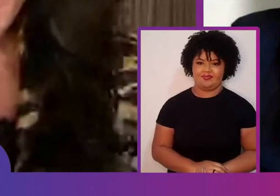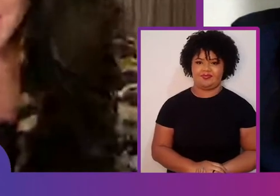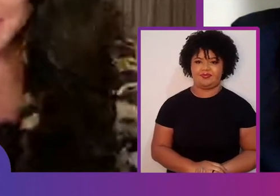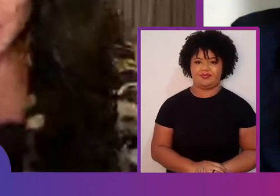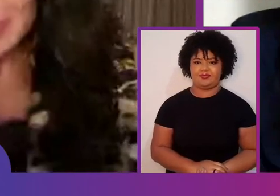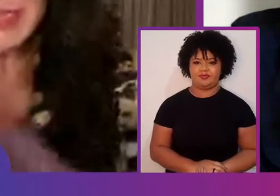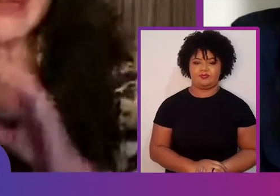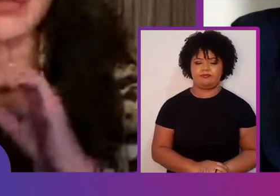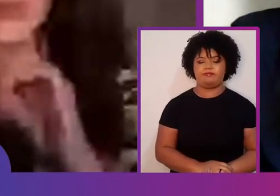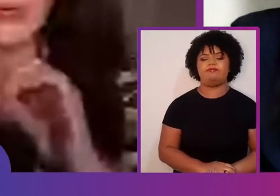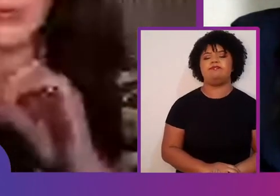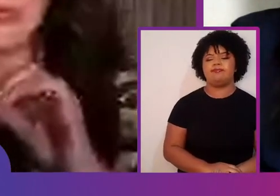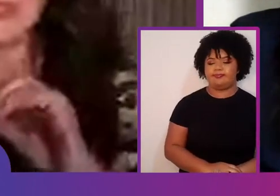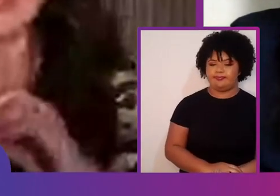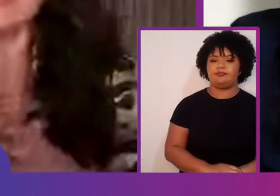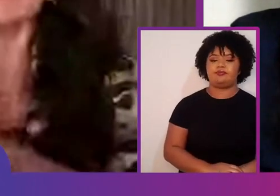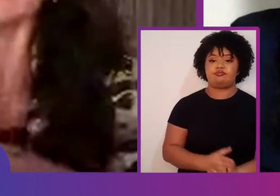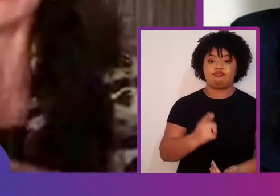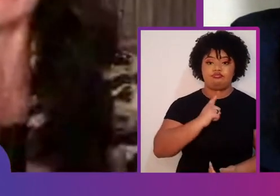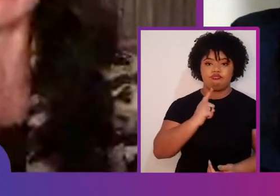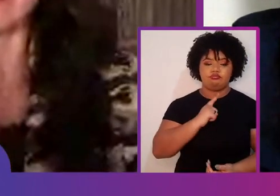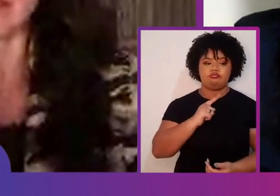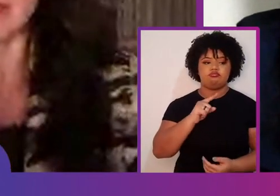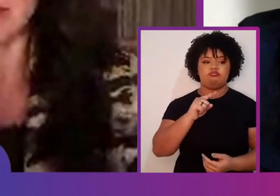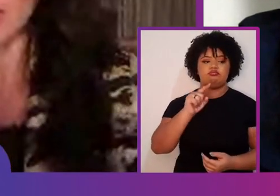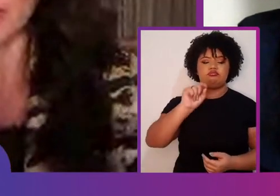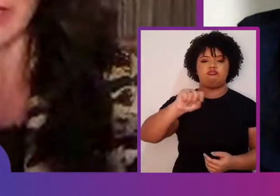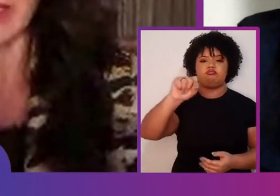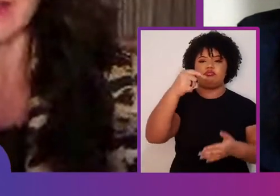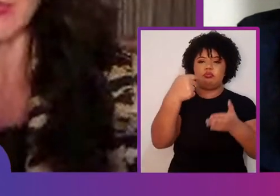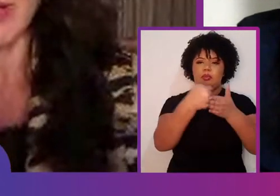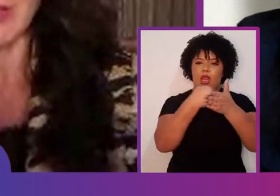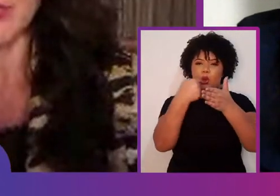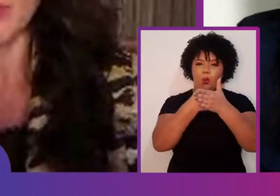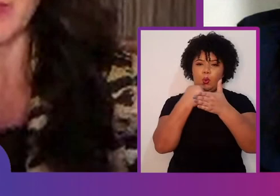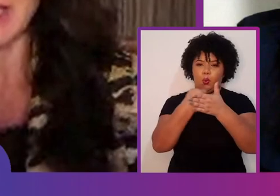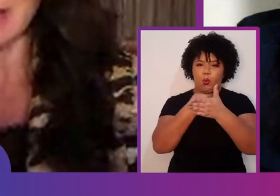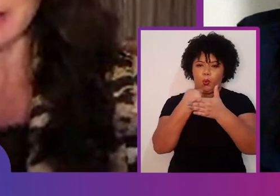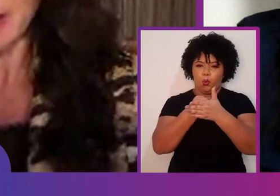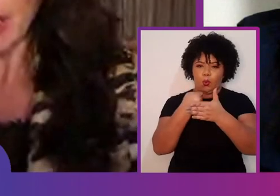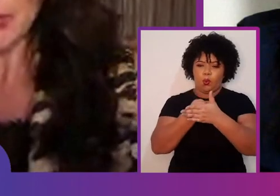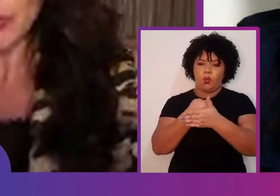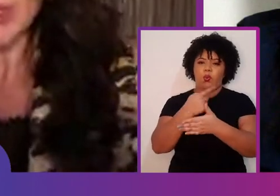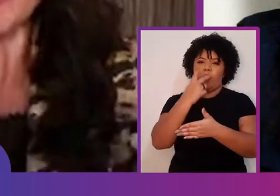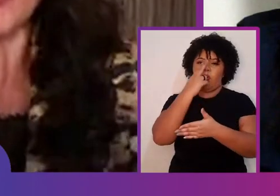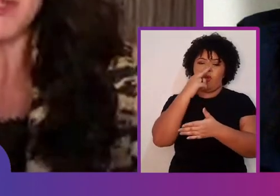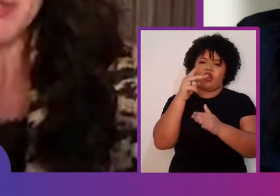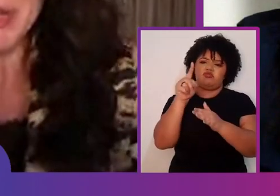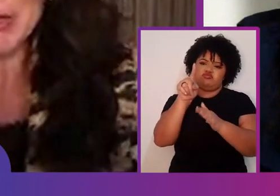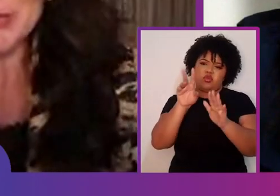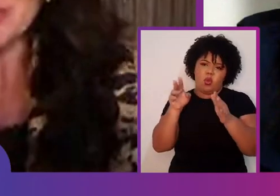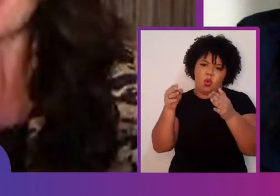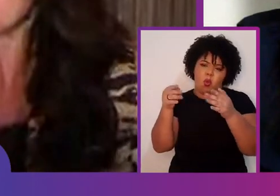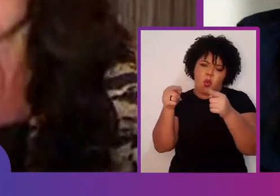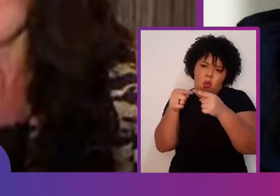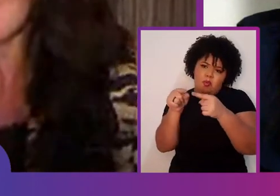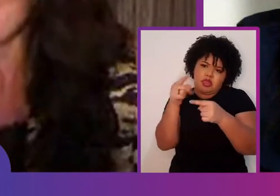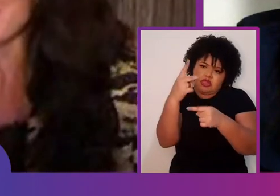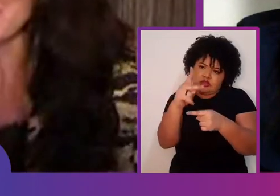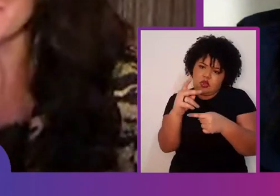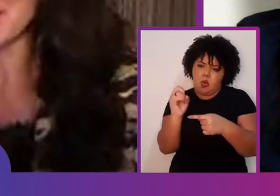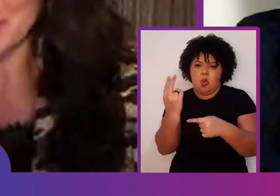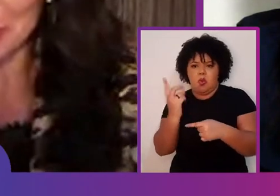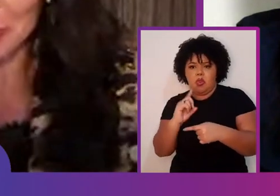Carla, tem uma série de perguntas aqui que eu nem sei se são da sua área de competência, mas como tem muita gente